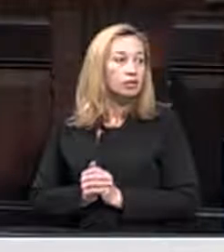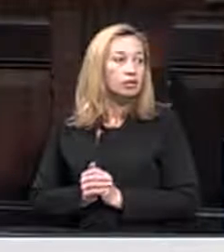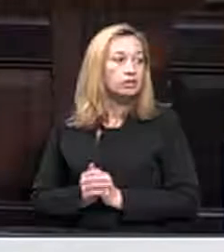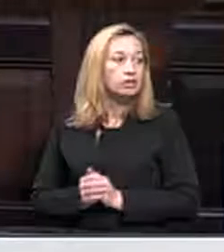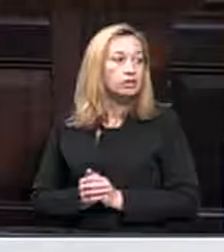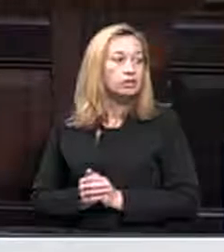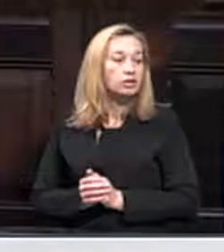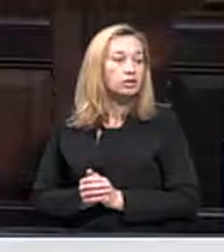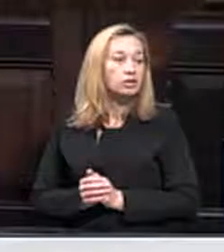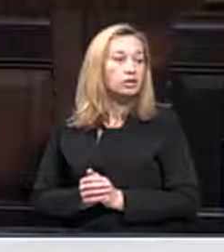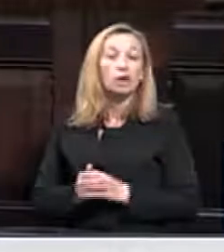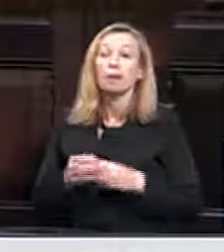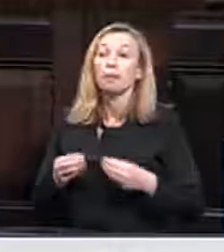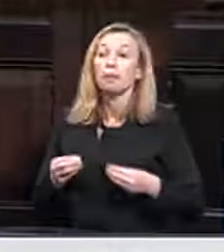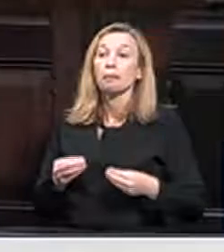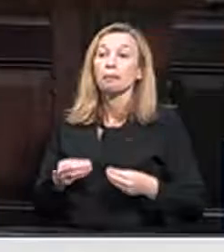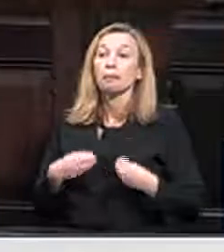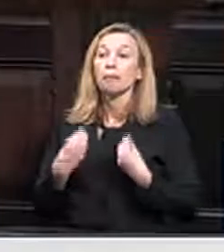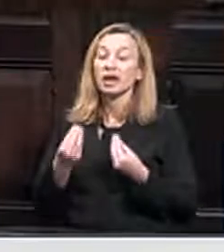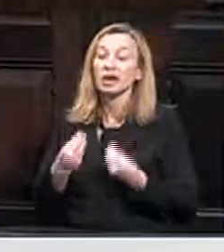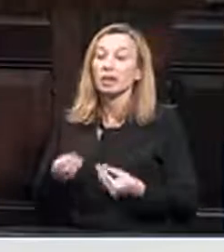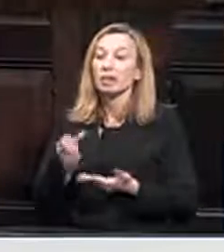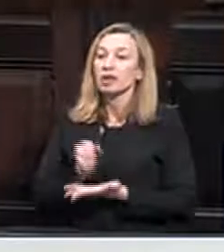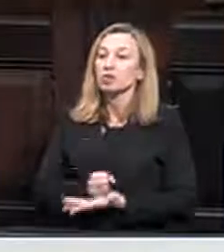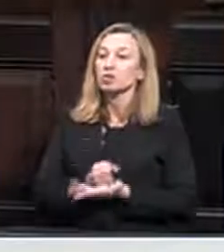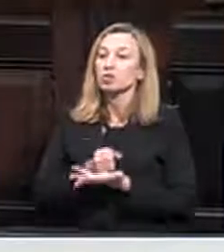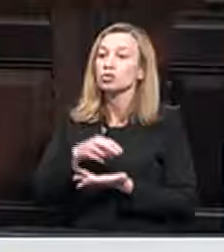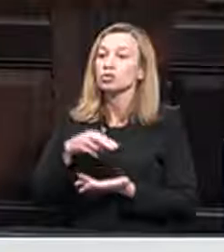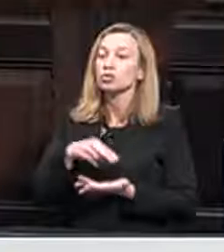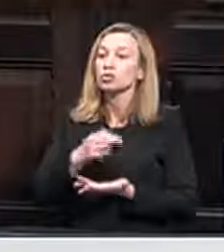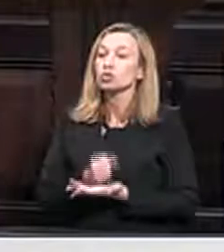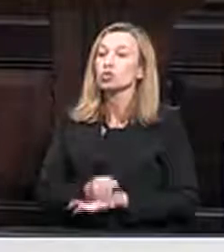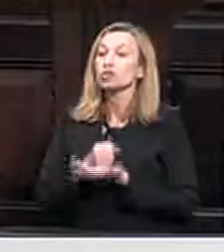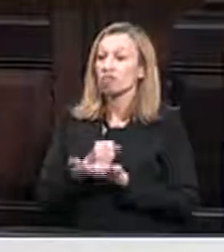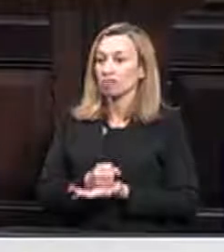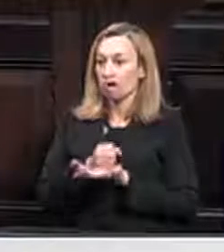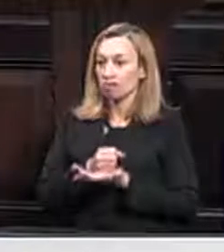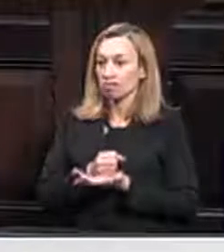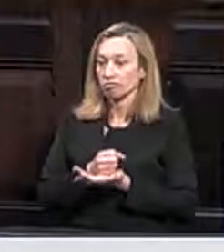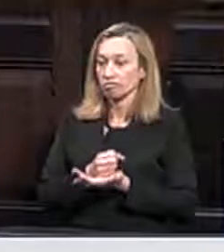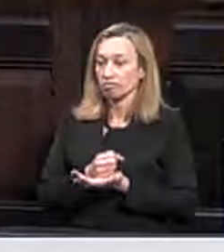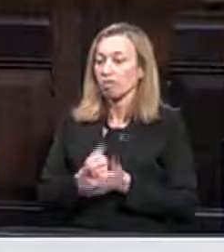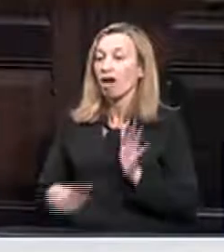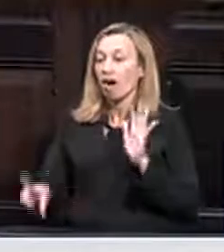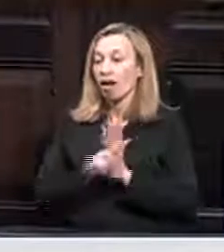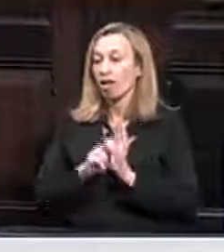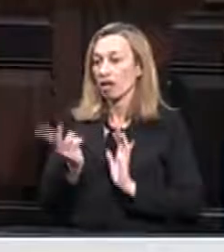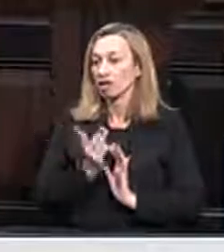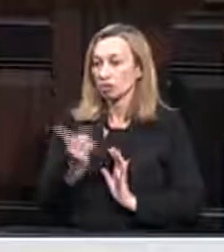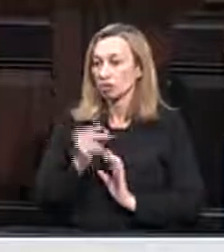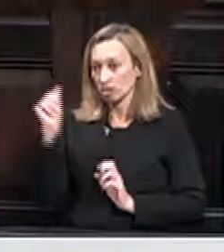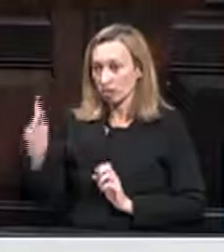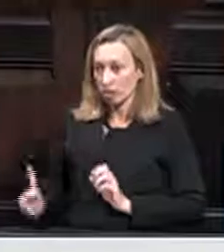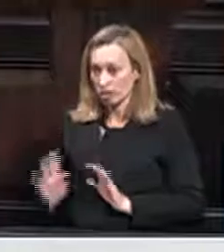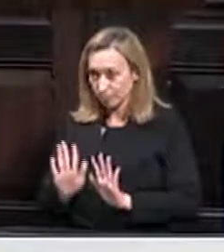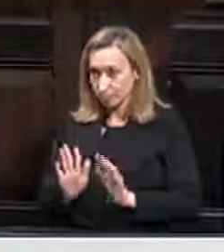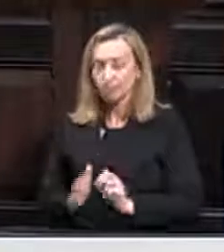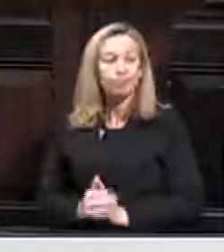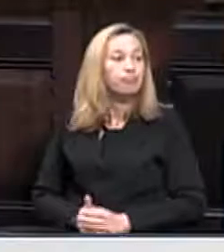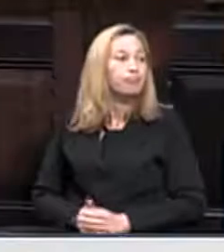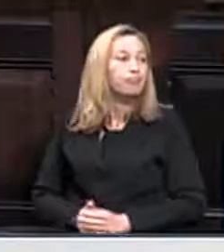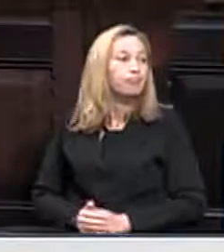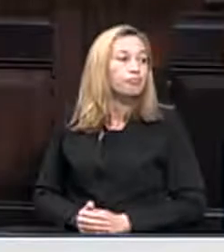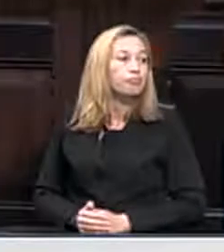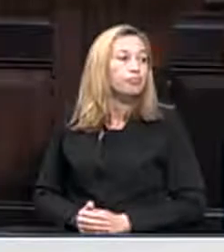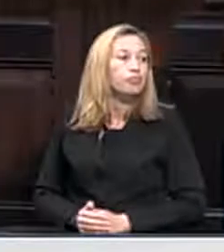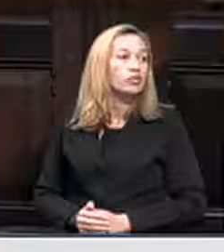como sustentação a elaboração da lei, dessas duas leis que foram aprovadas.